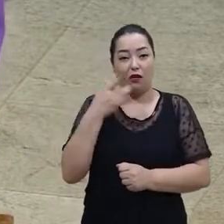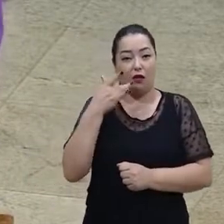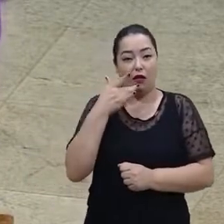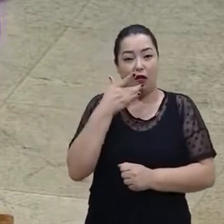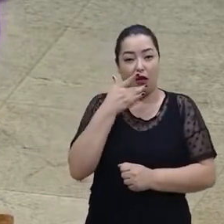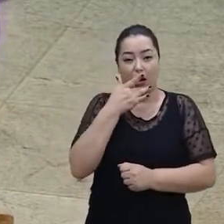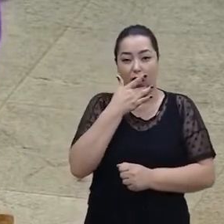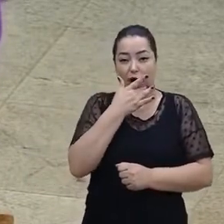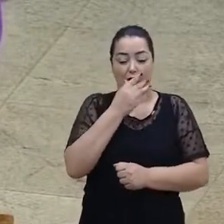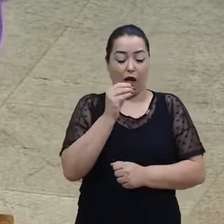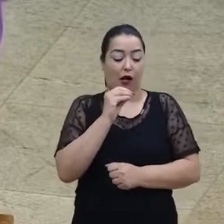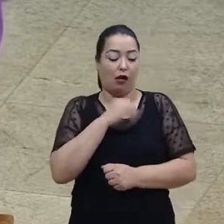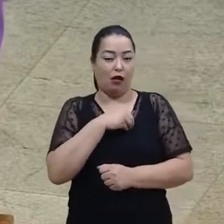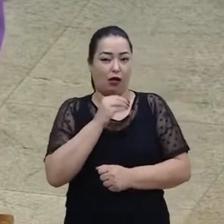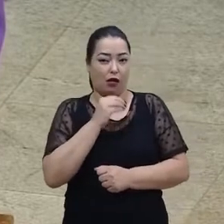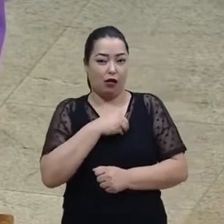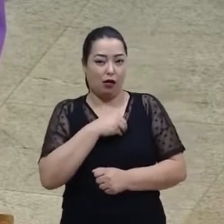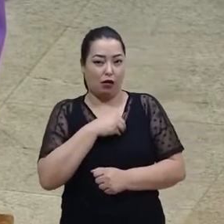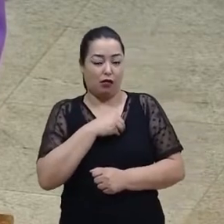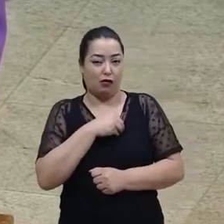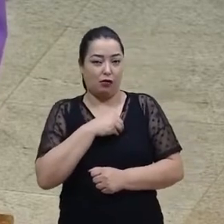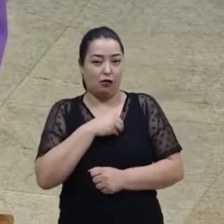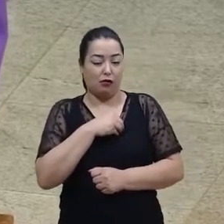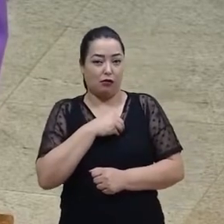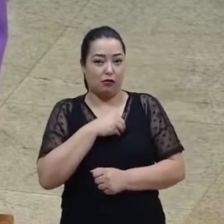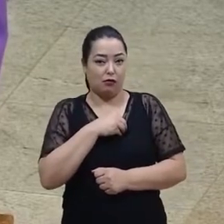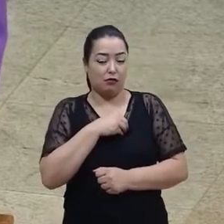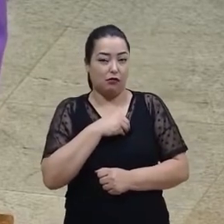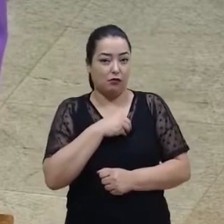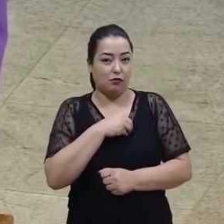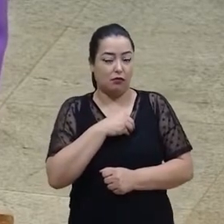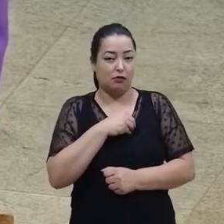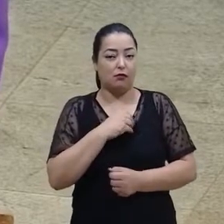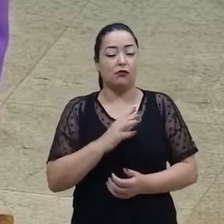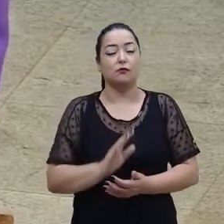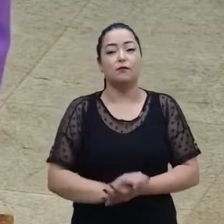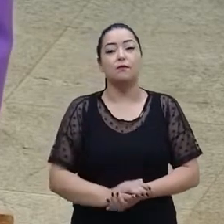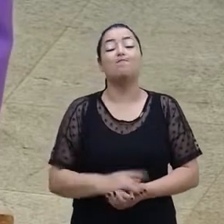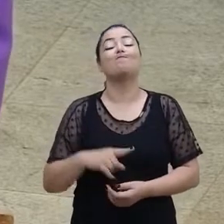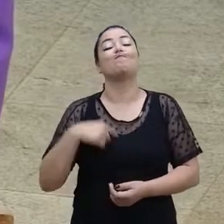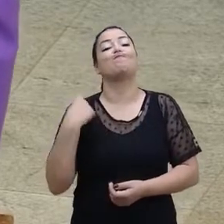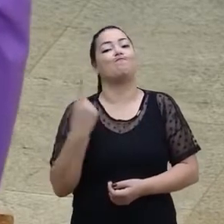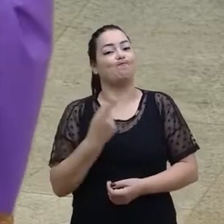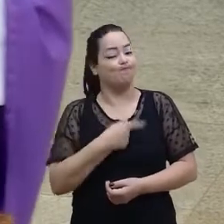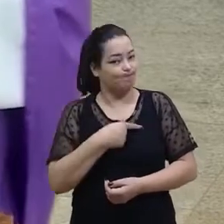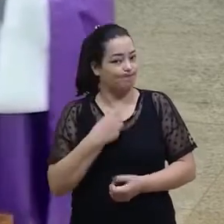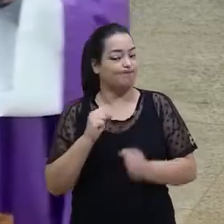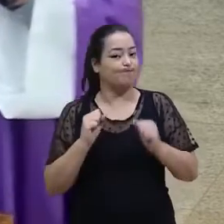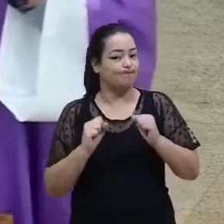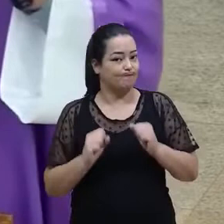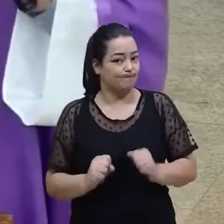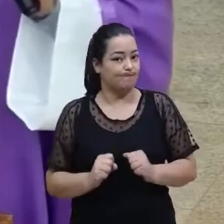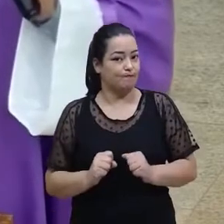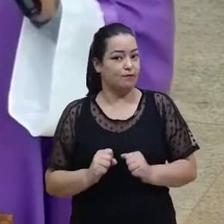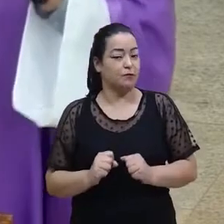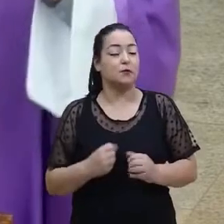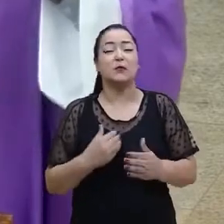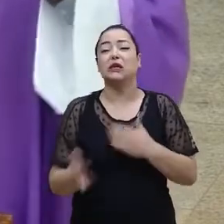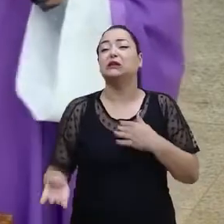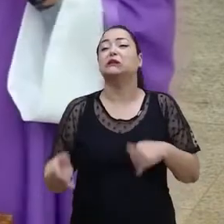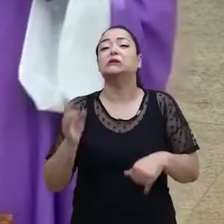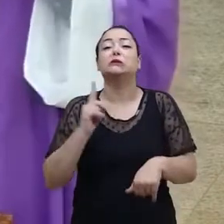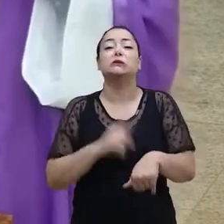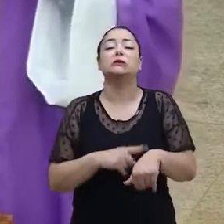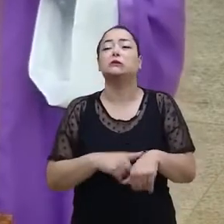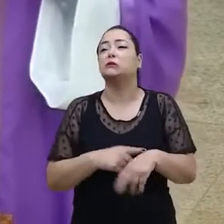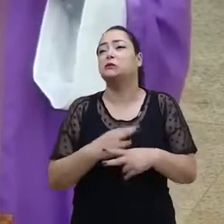carnais libidinosos é mas podemos perder muito